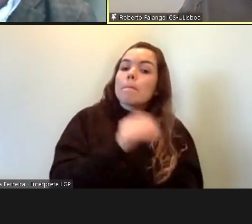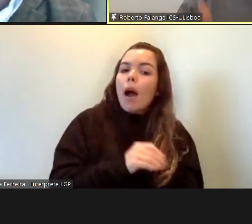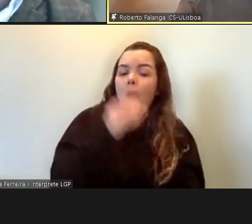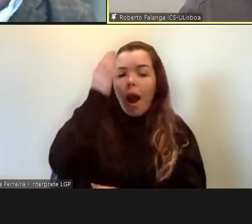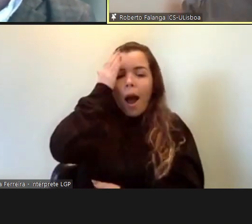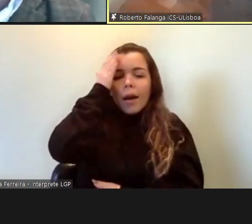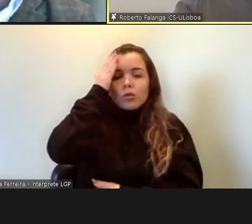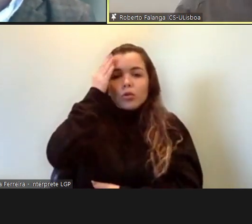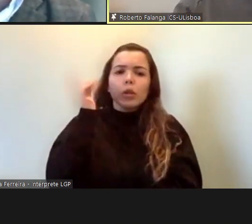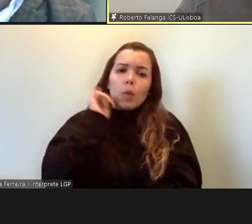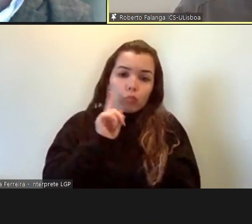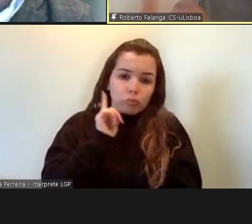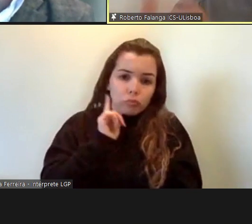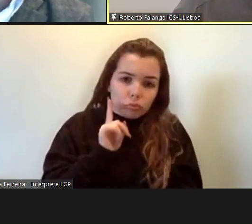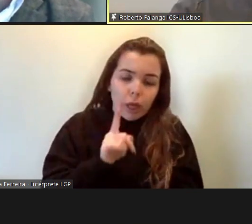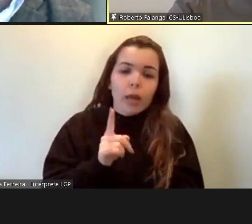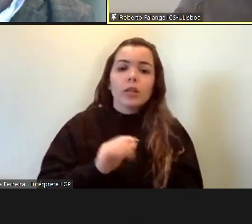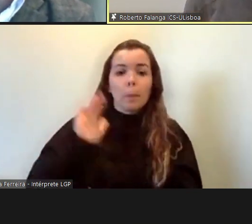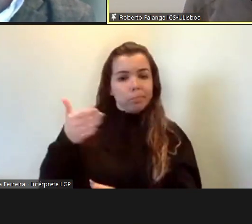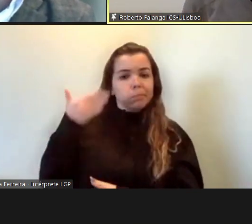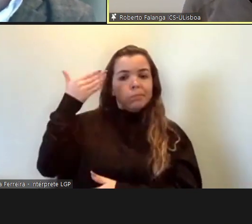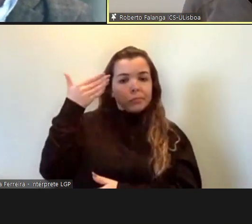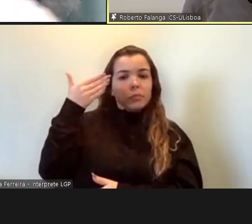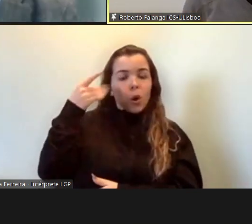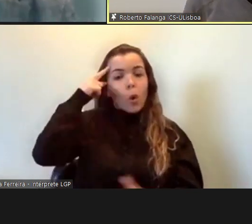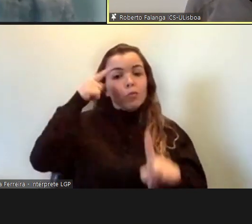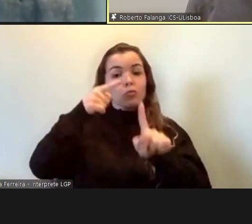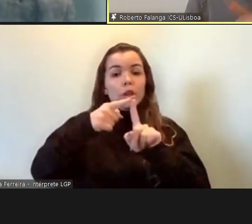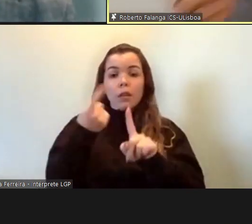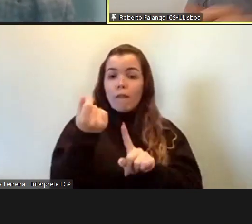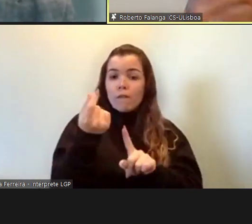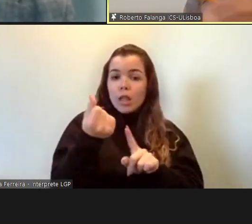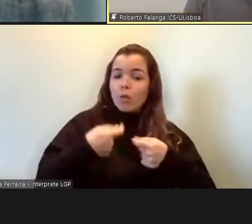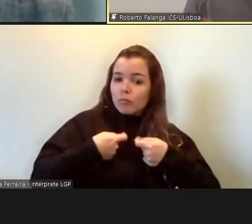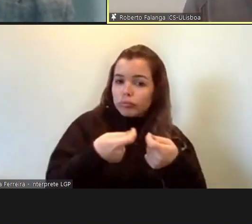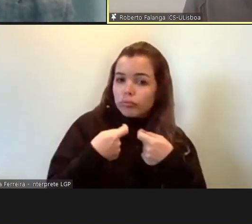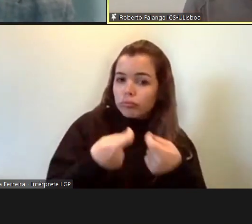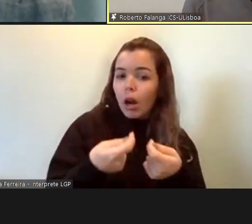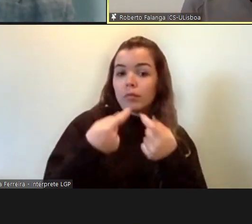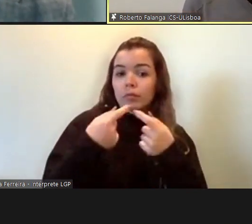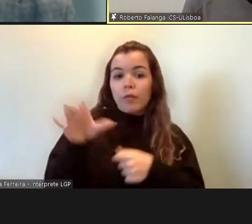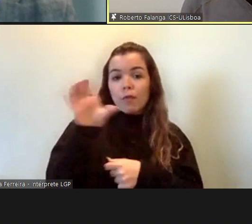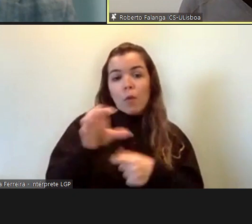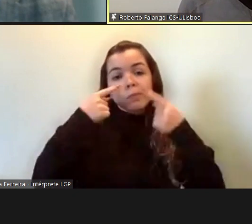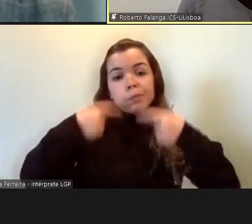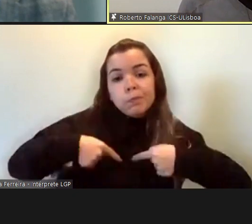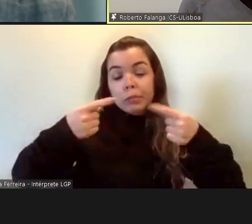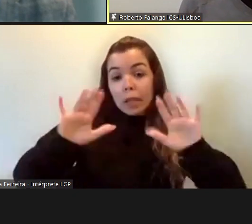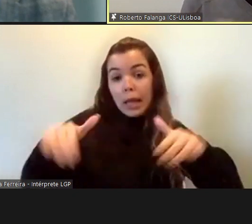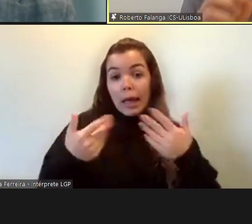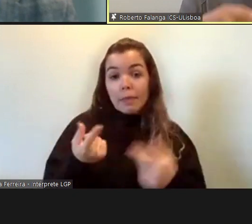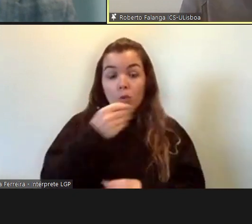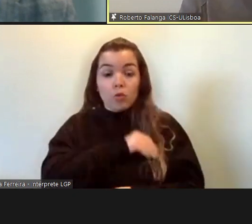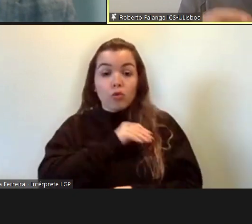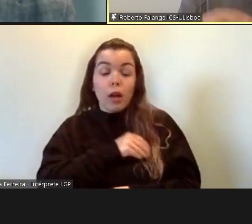consideram pertinentes e prioritárias para o investimento público. Em duas palavras, o orçamento participativo é